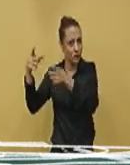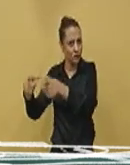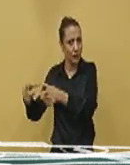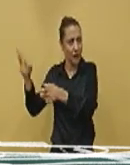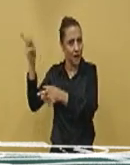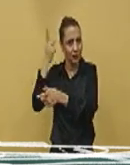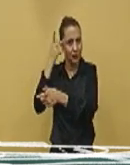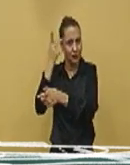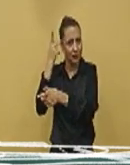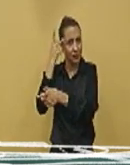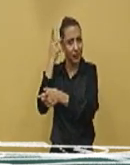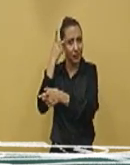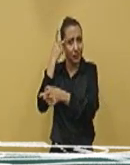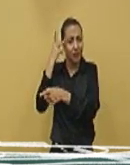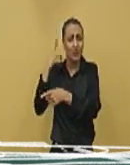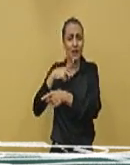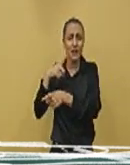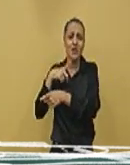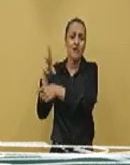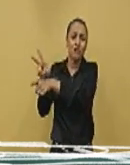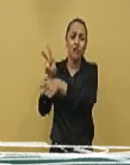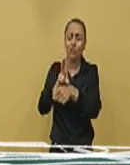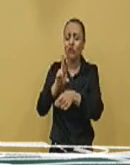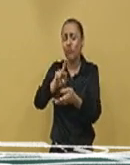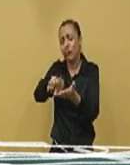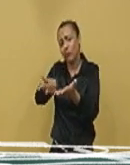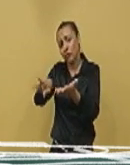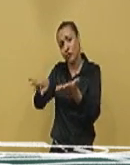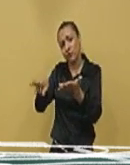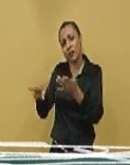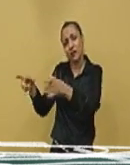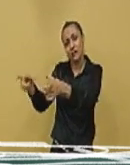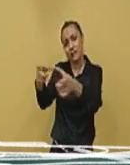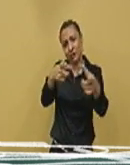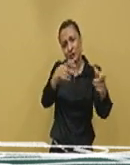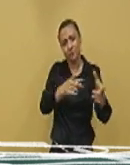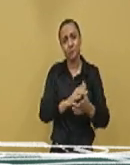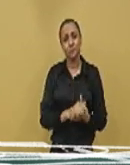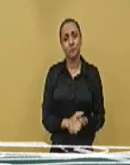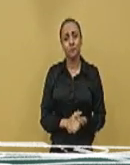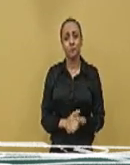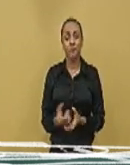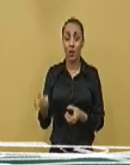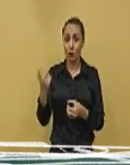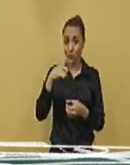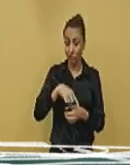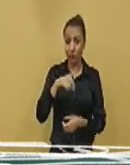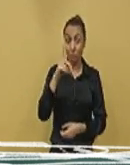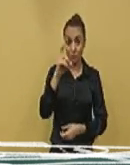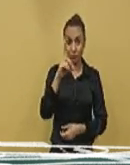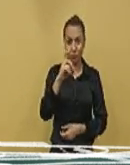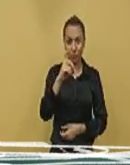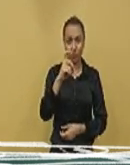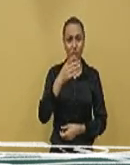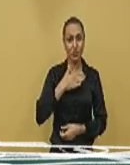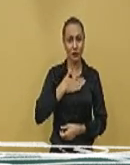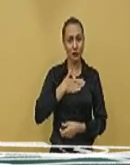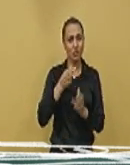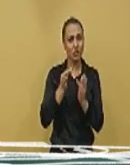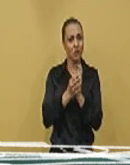Carlos e atendia várias né, localidades. Vim para Dourados e a minha esposa